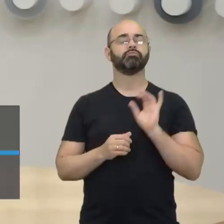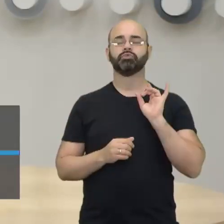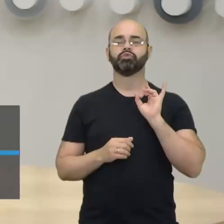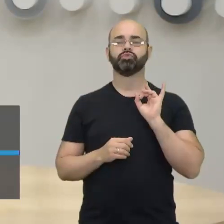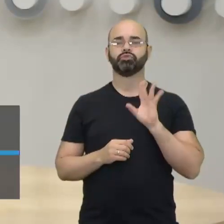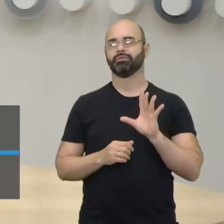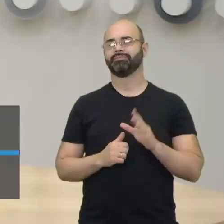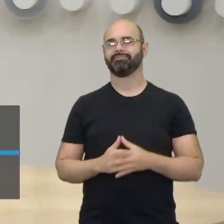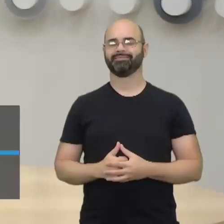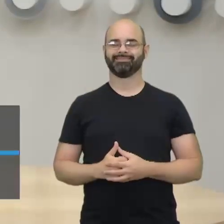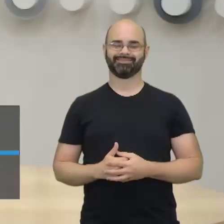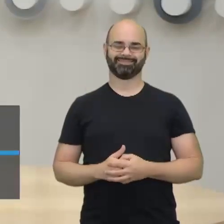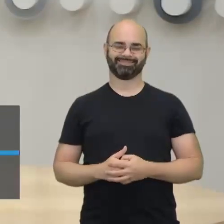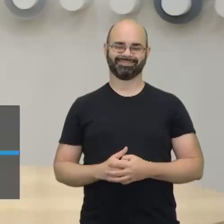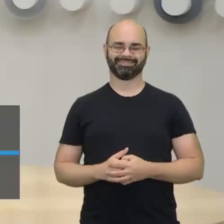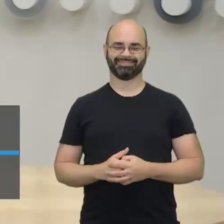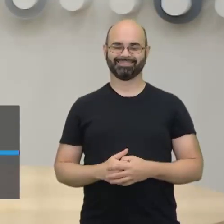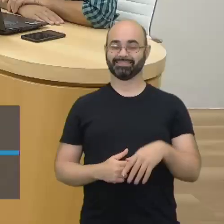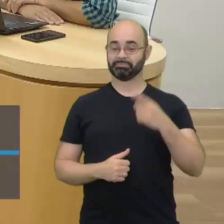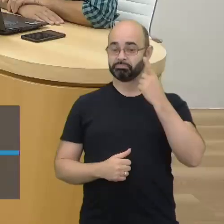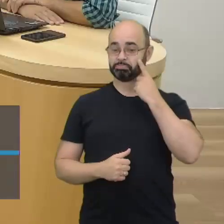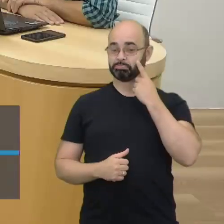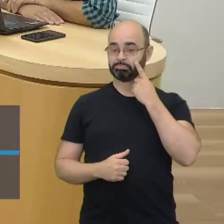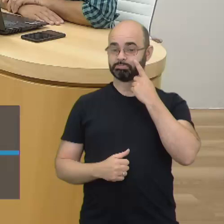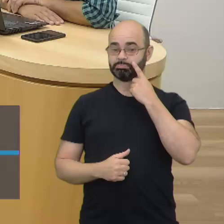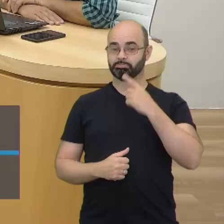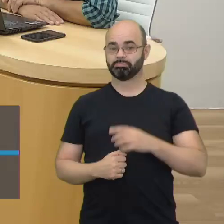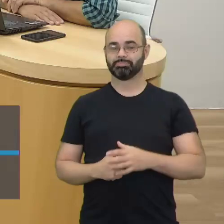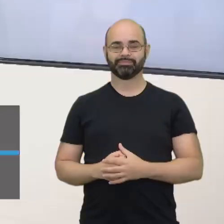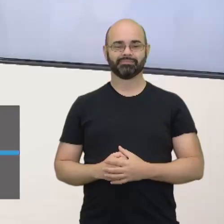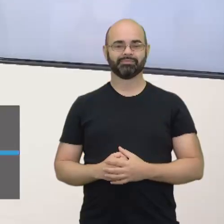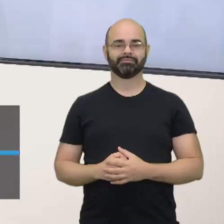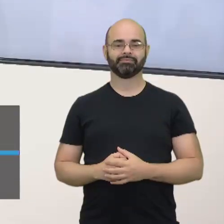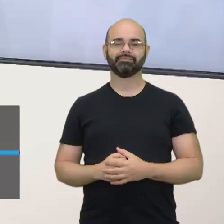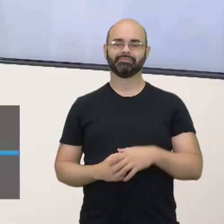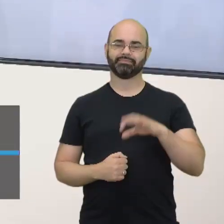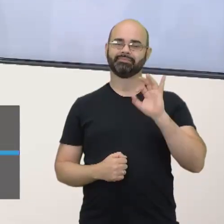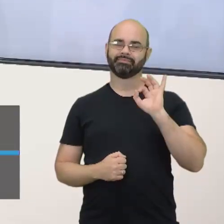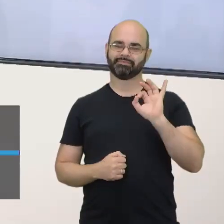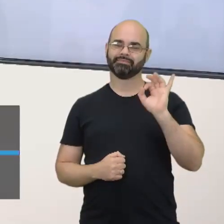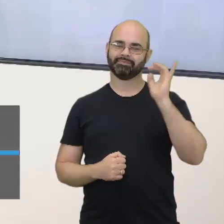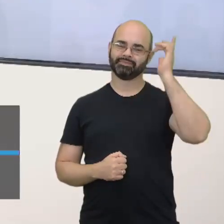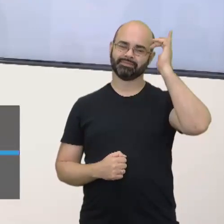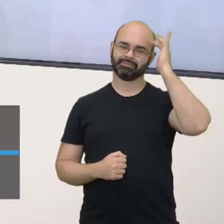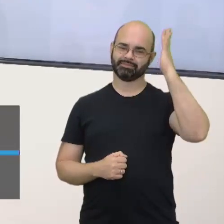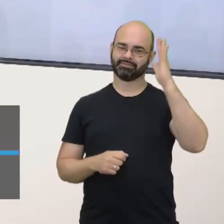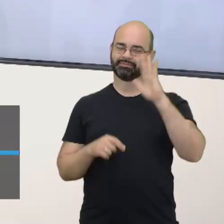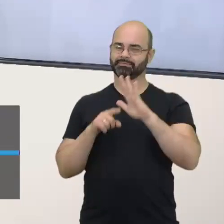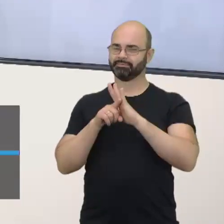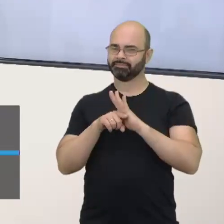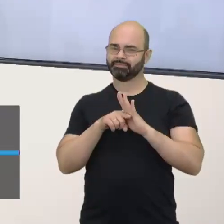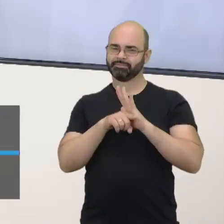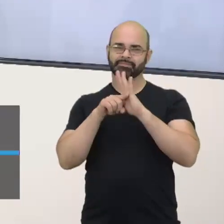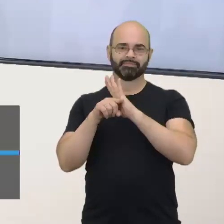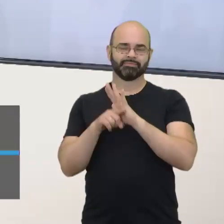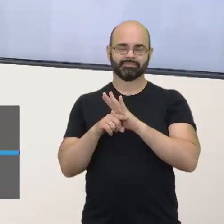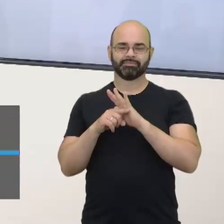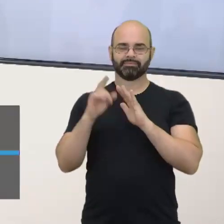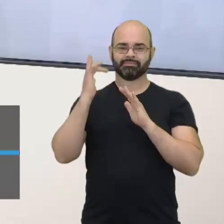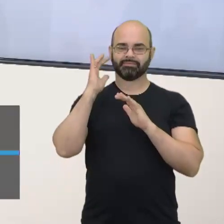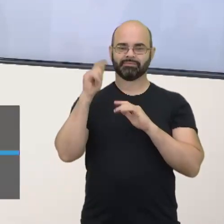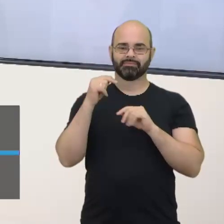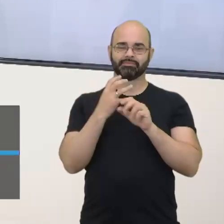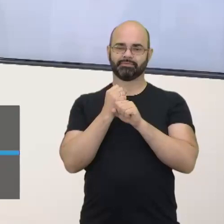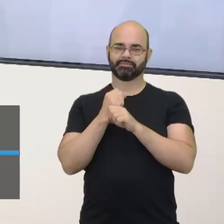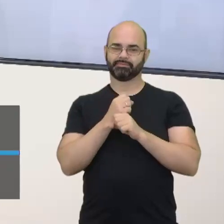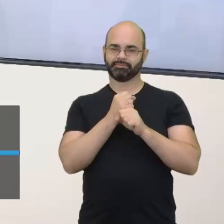por enquanto, né? Vamos ver? Vamos ver. Essa daqui realmente está mais fácil você analisar em vez de calcular constante, mas para você calcular,